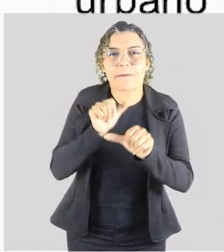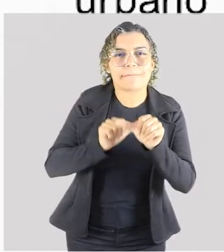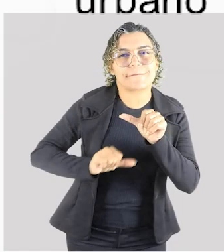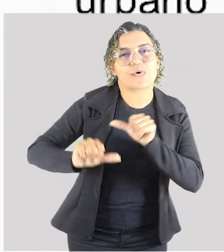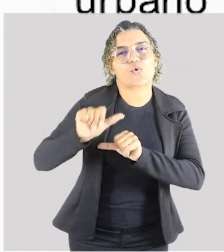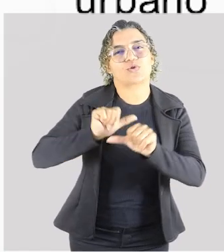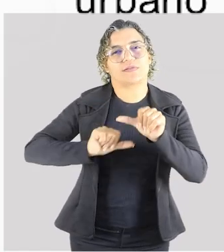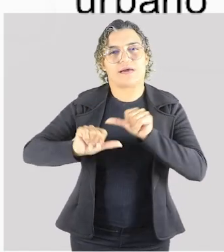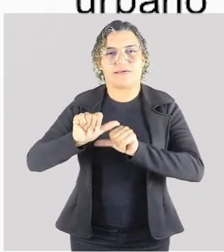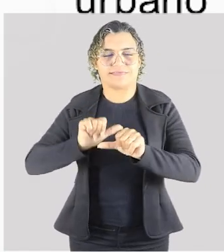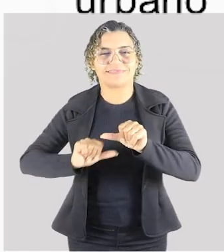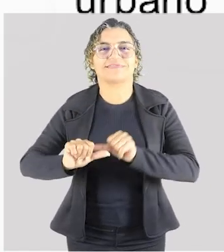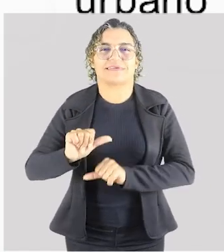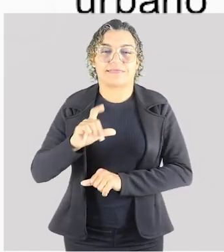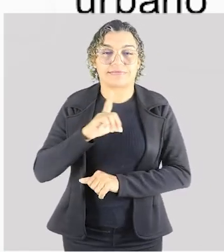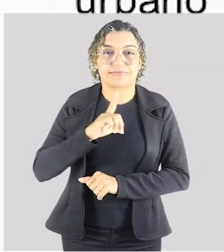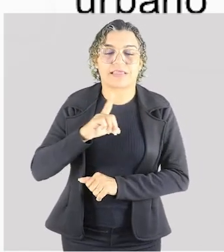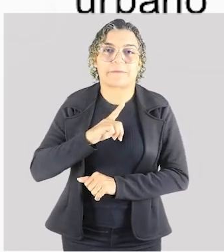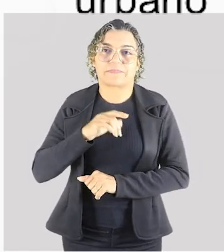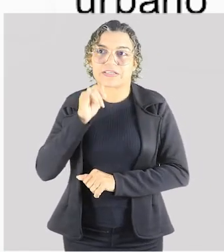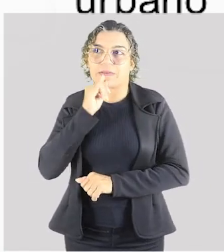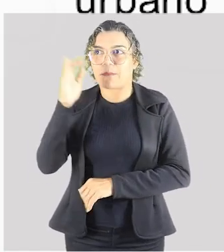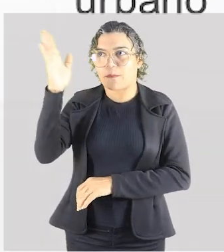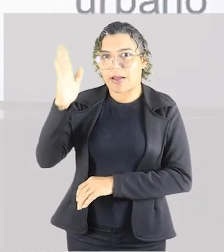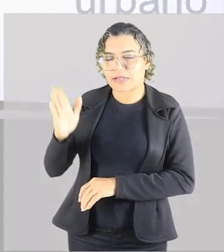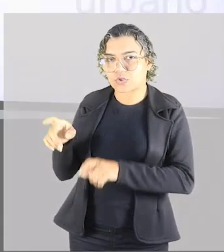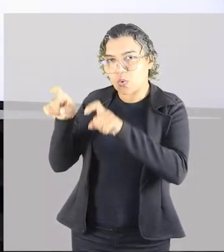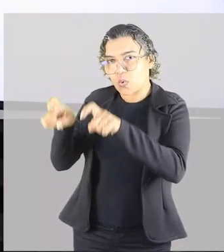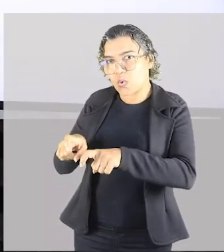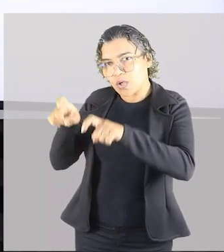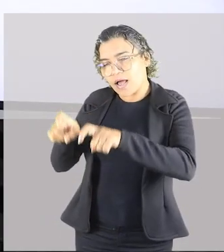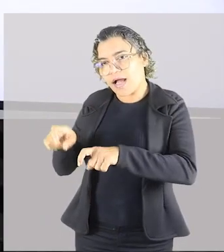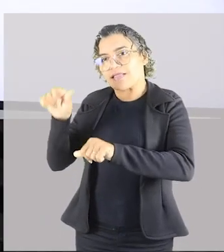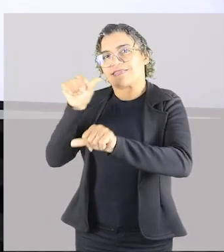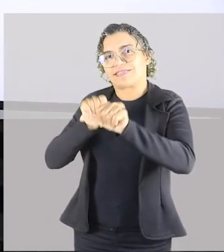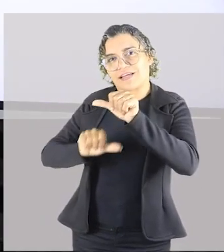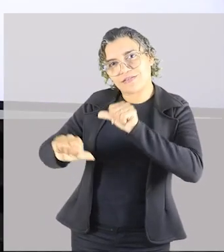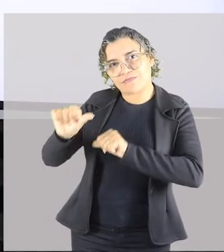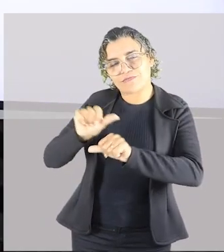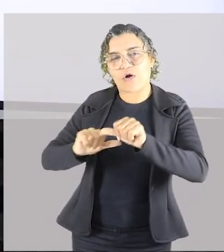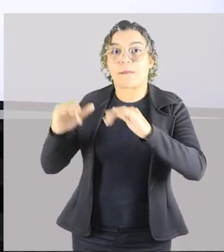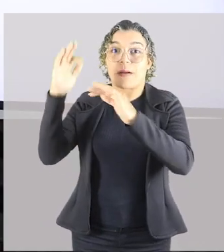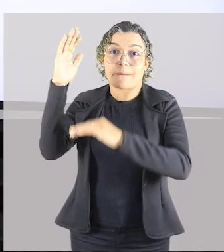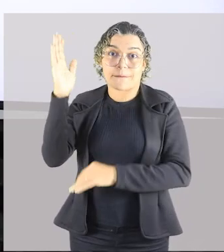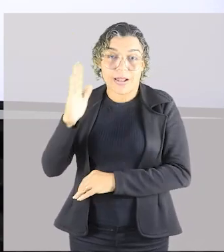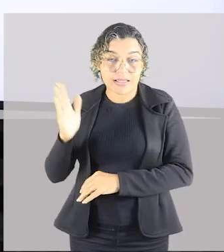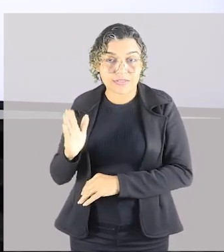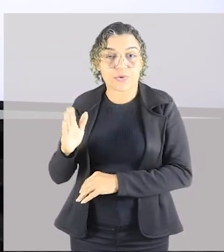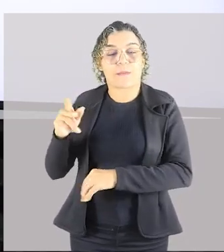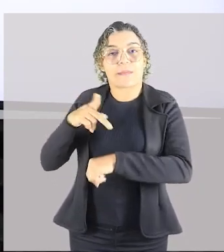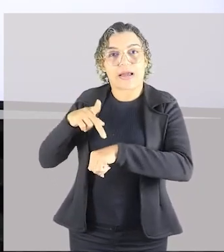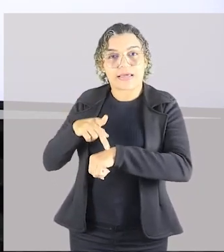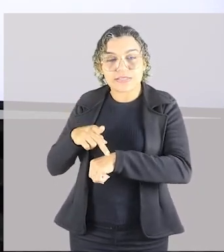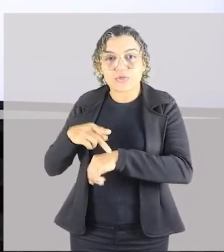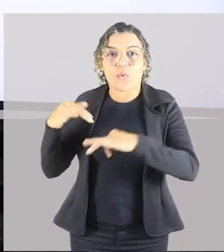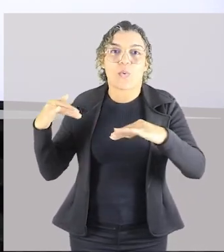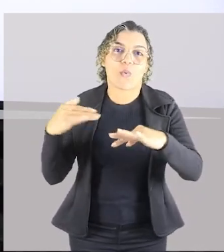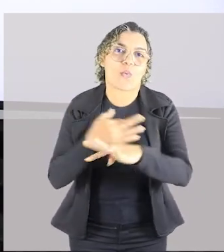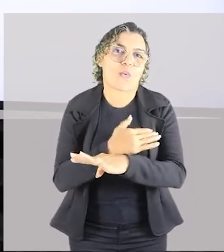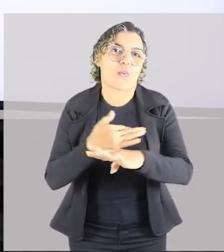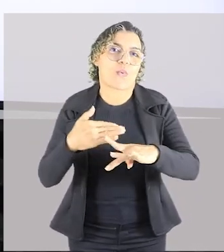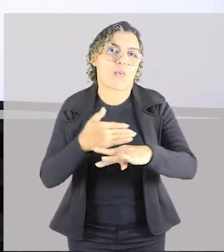sua transformação de país rural para país urbano, gente, está certo? Nós vamos ter o